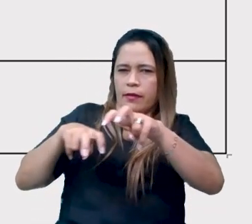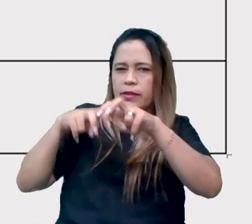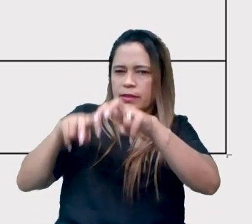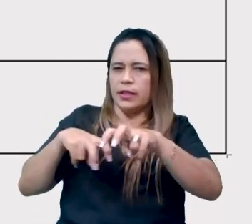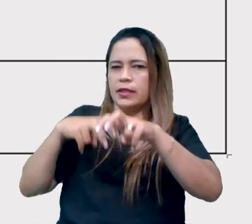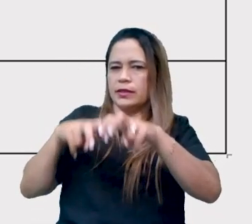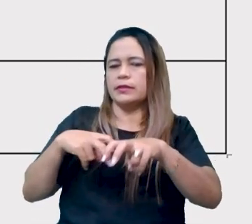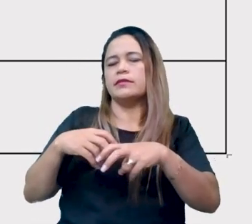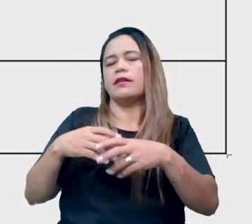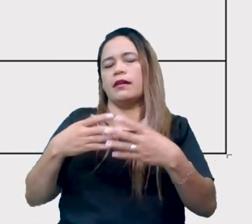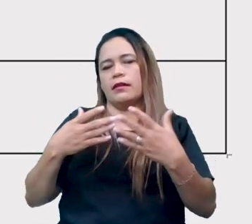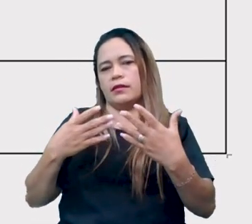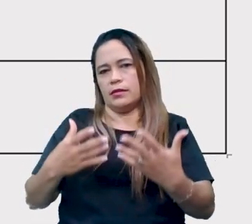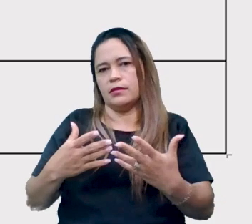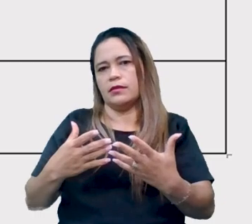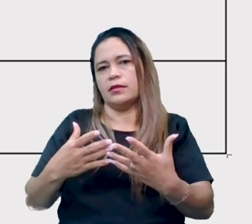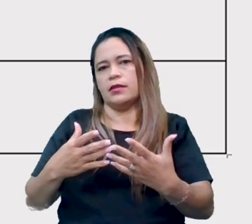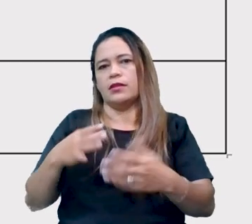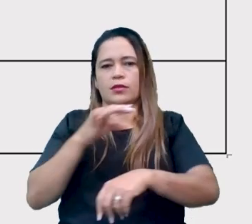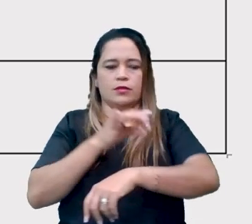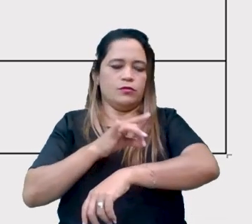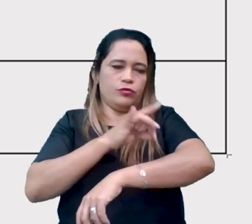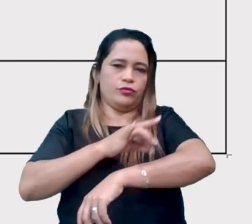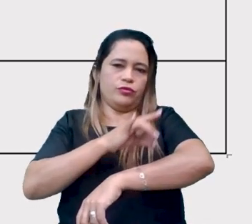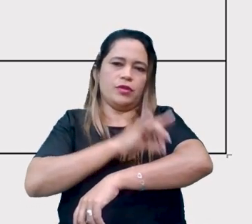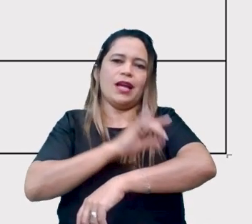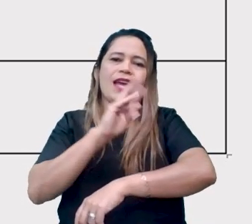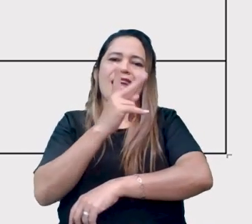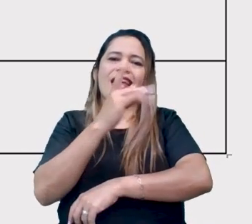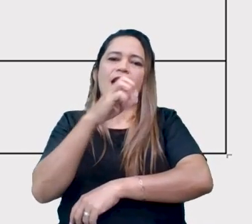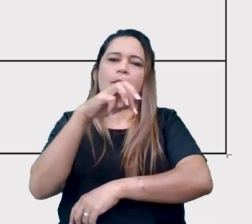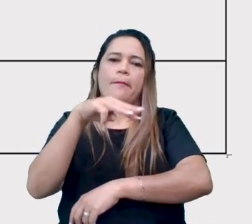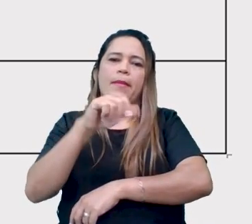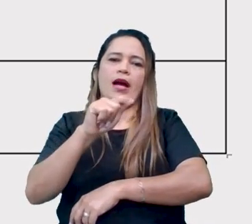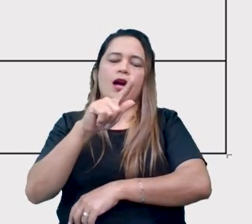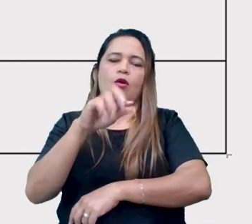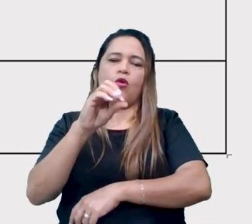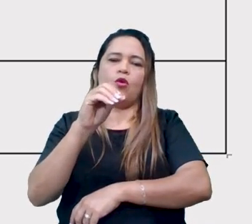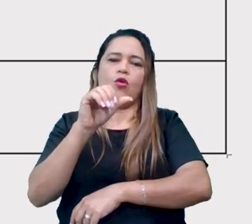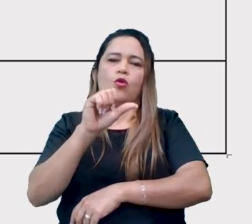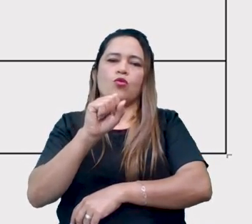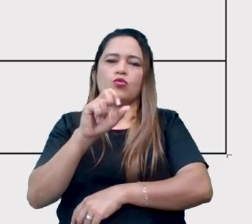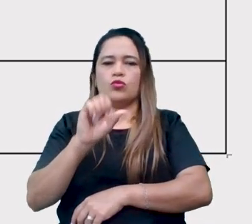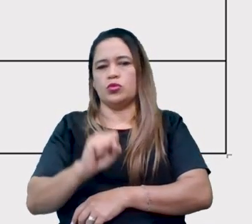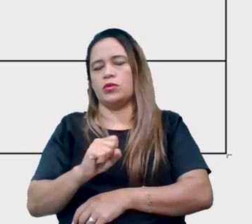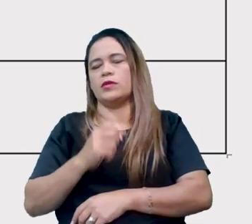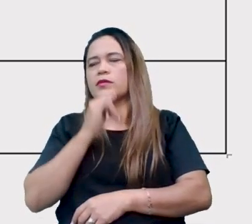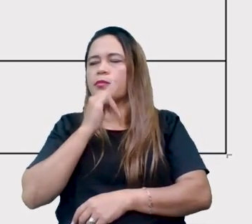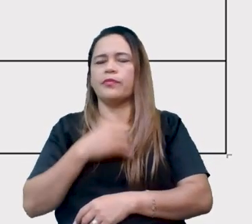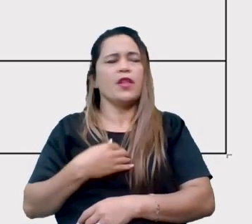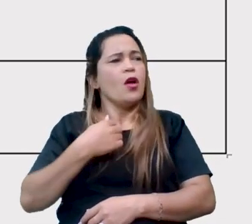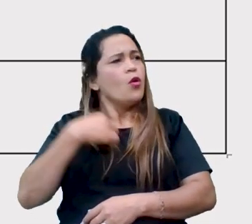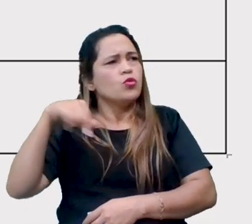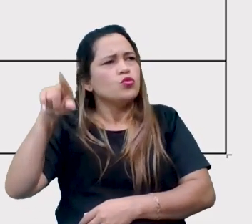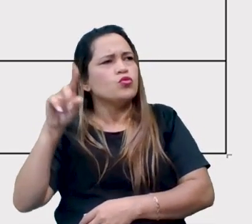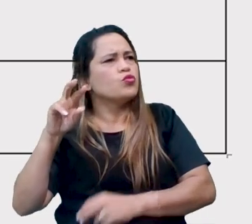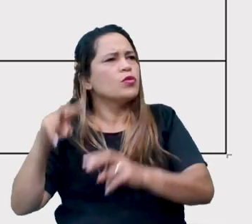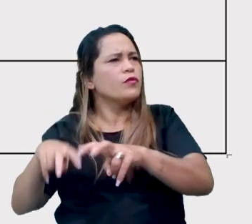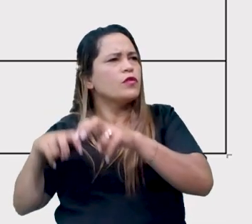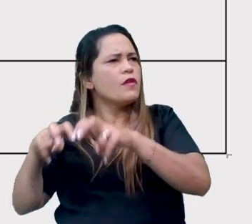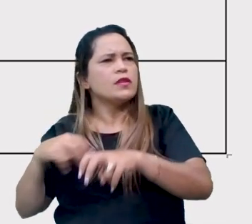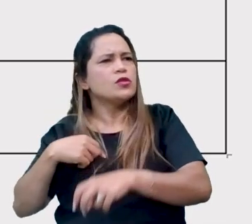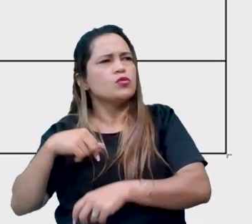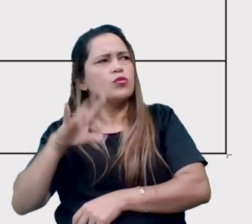rural, geralmente quem pegou essa pessoa provavelmente foi o Haemococcus. Se ela nunca fui numa fazenda, nunca fui numa área rural e estou com febre